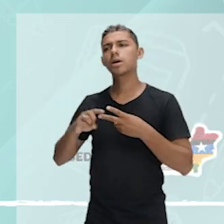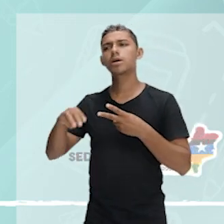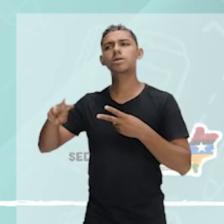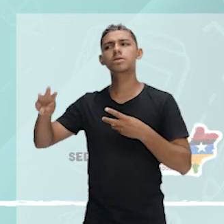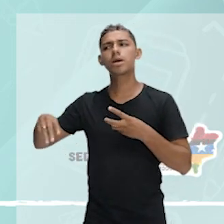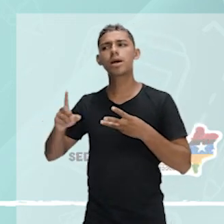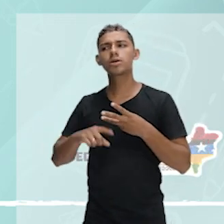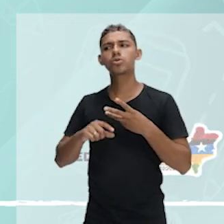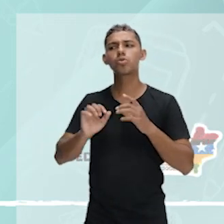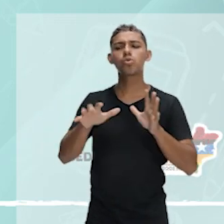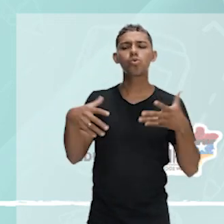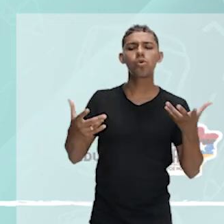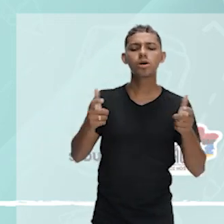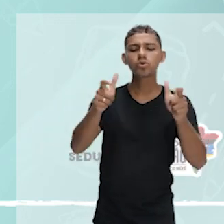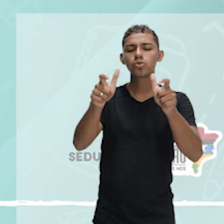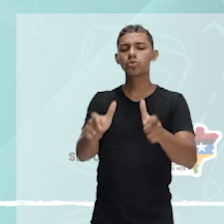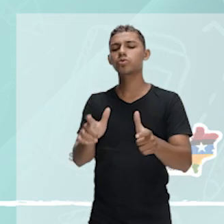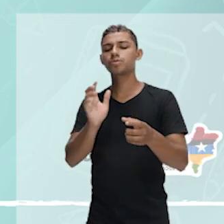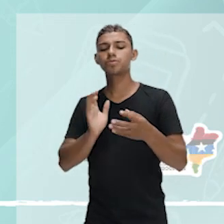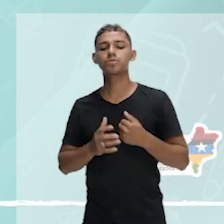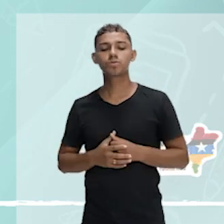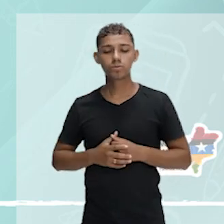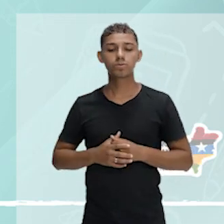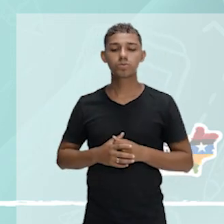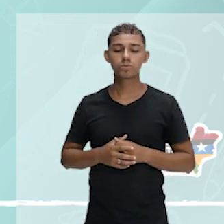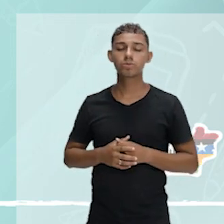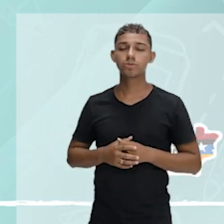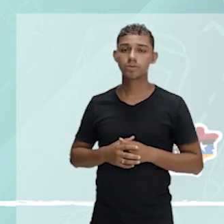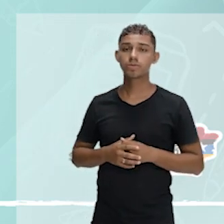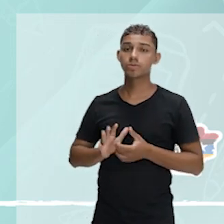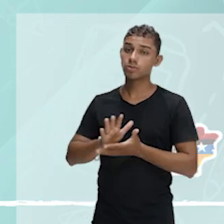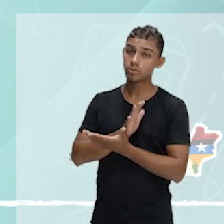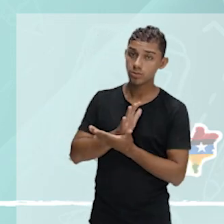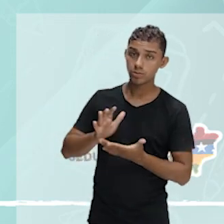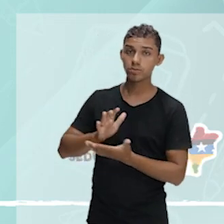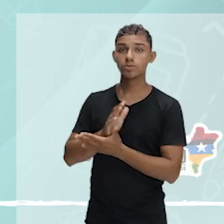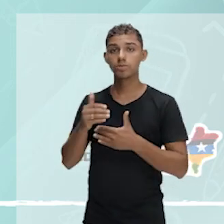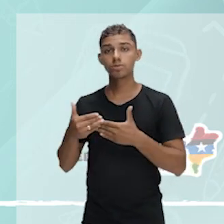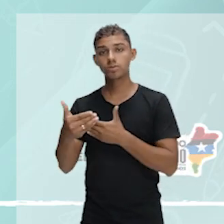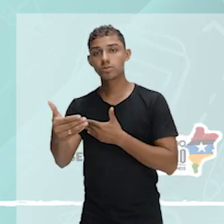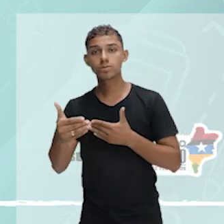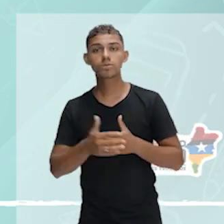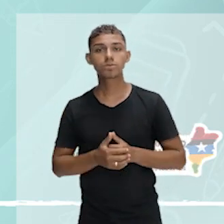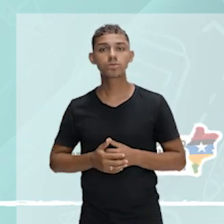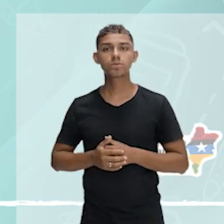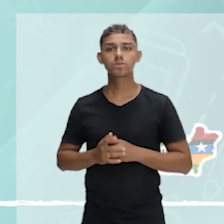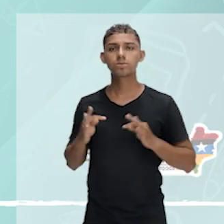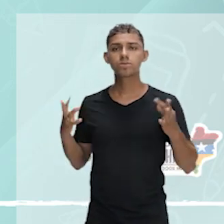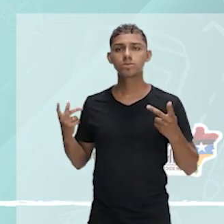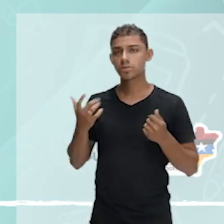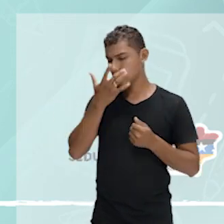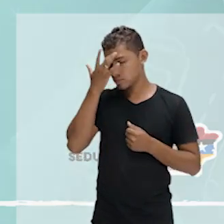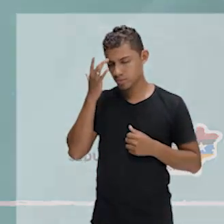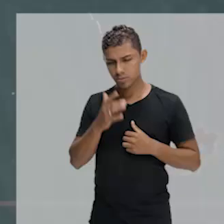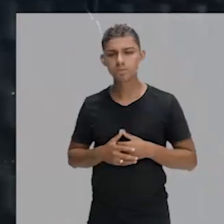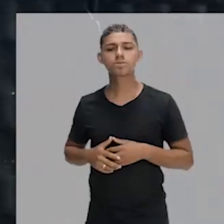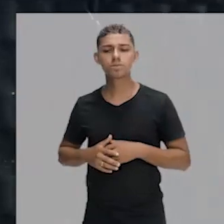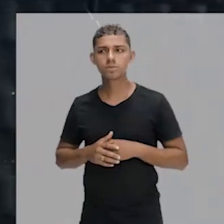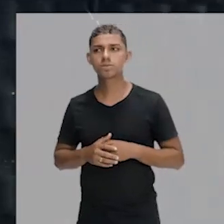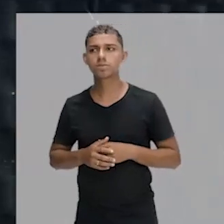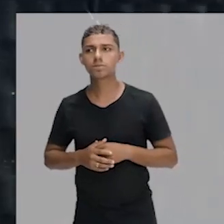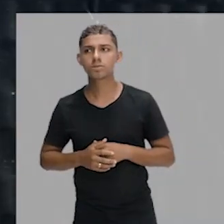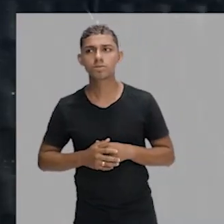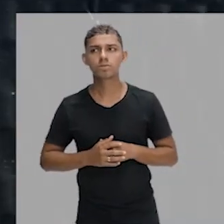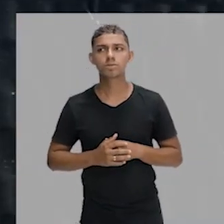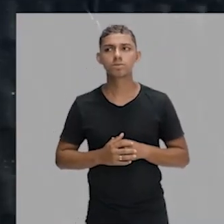who, what, tá? Where, when e assim por diante. Então, aquela pergunta que todo mundo conhece. What